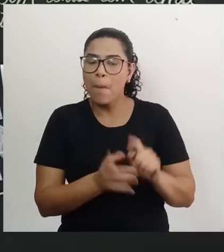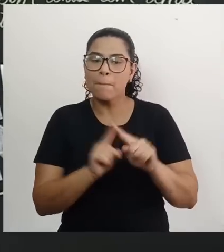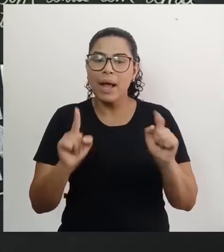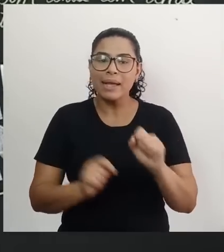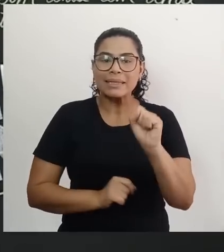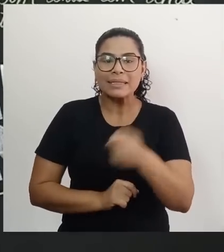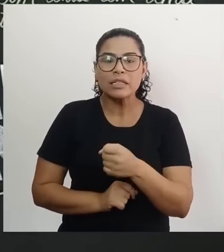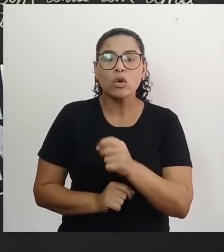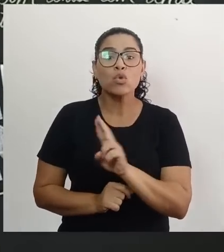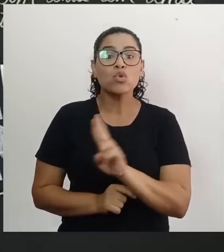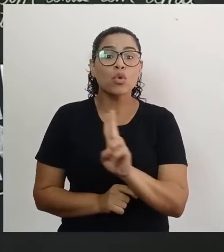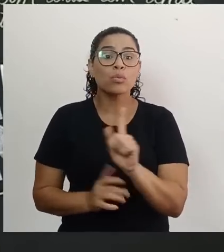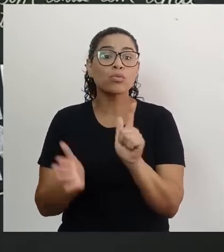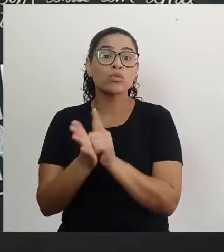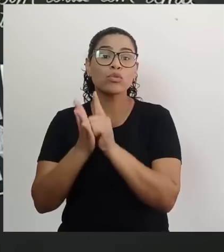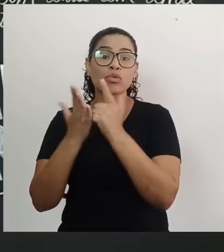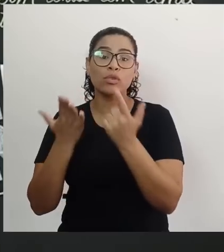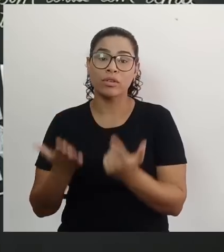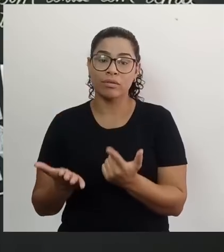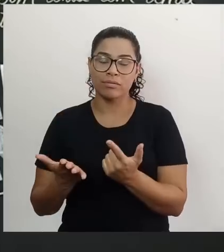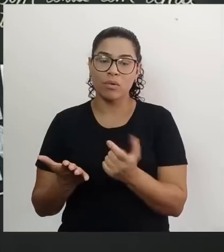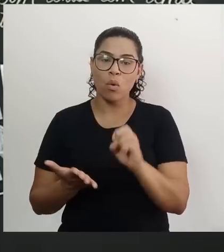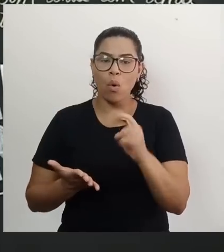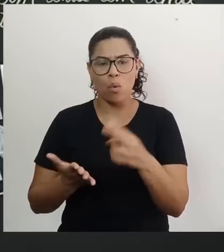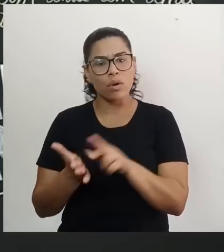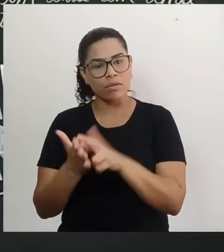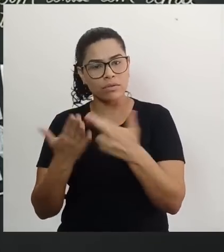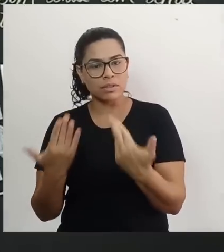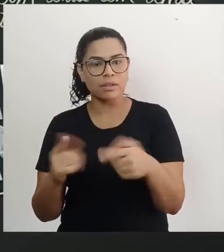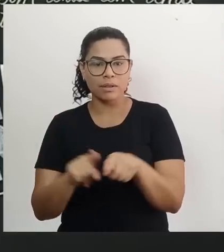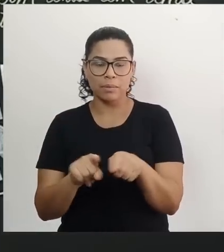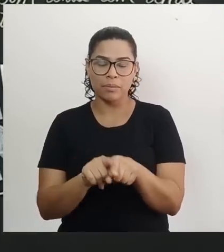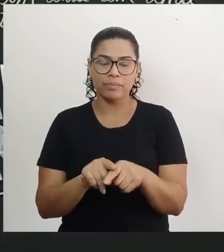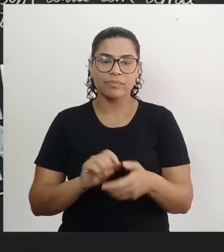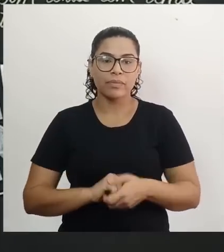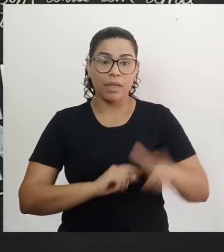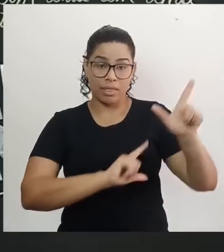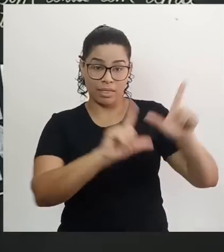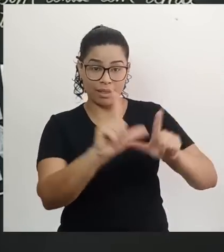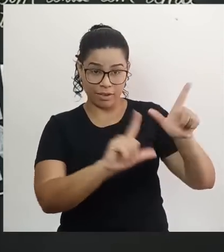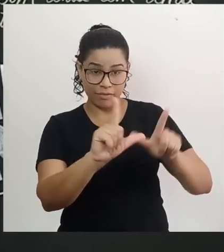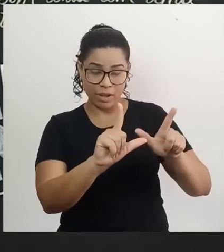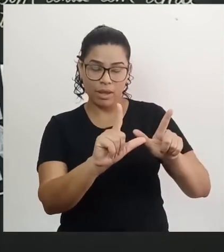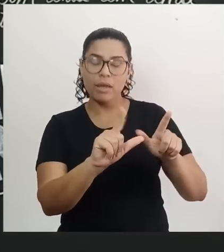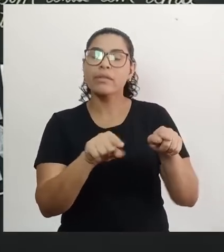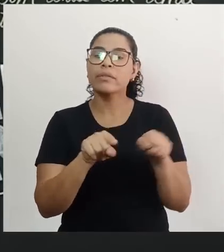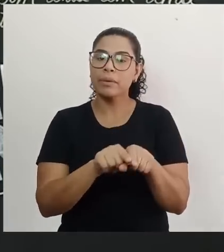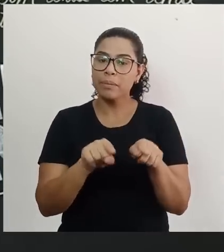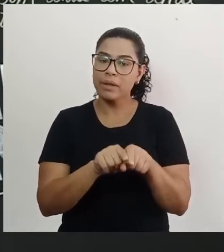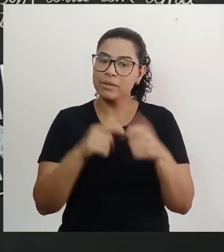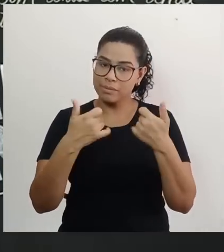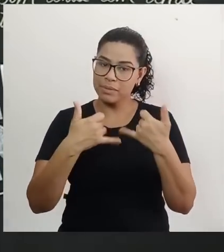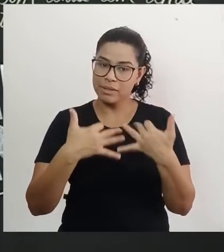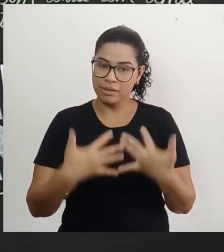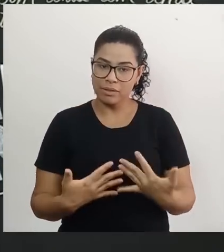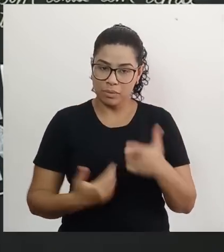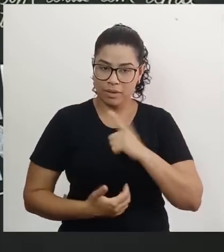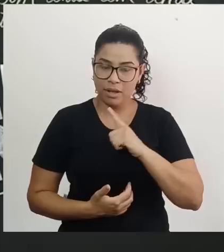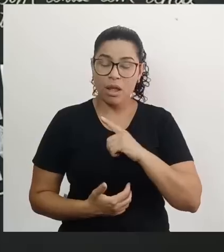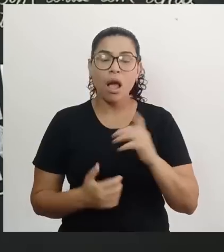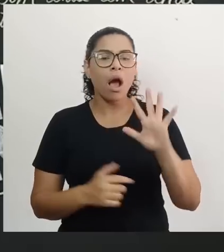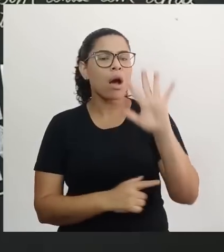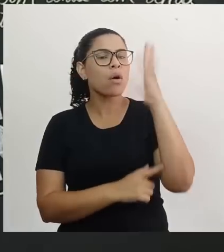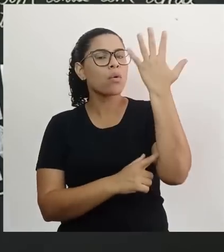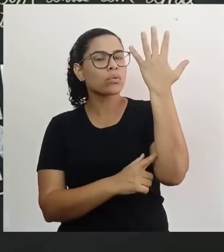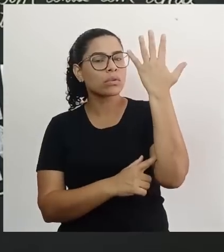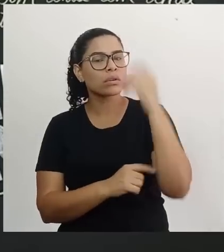do meio de comunicação, o nome do jornal ou o nome da revista, por exemplo. No caso de um telejornal, que a gente vai ver daqui a pouco, a explicação sobre isso, também